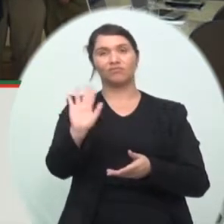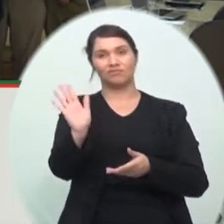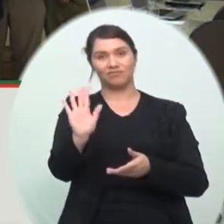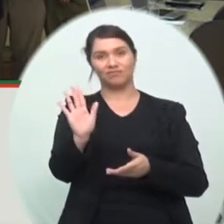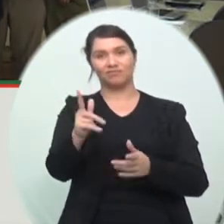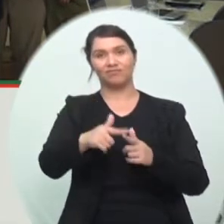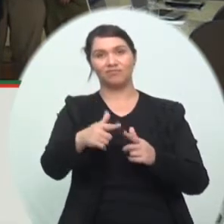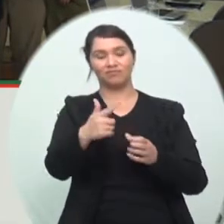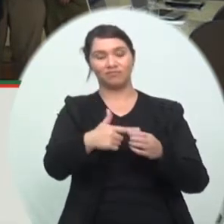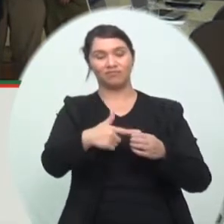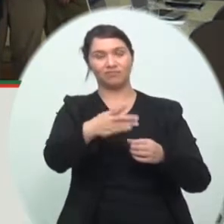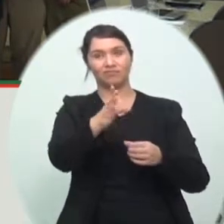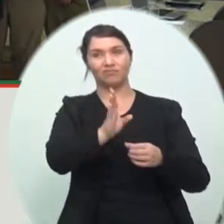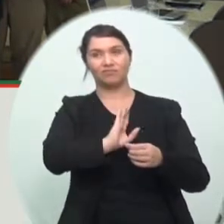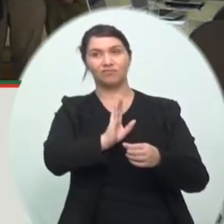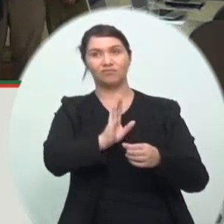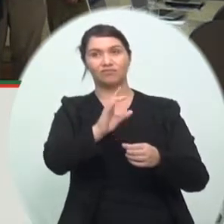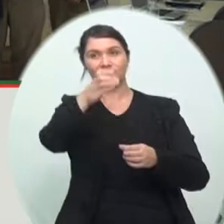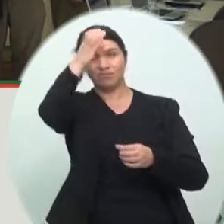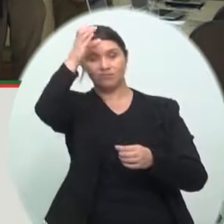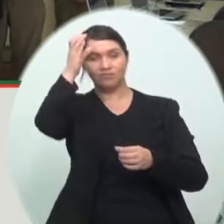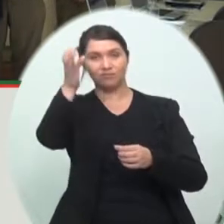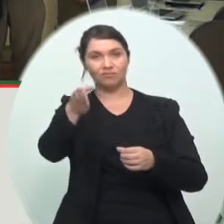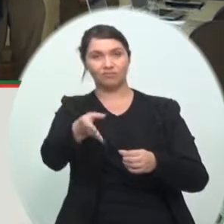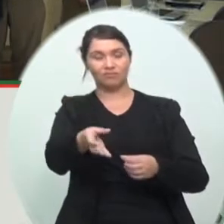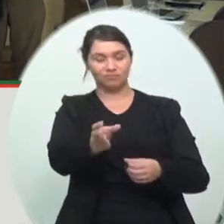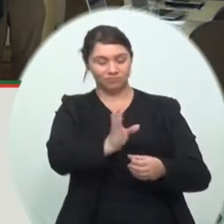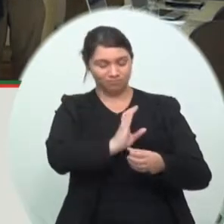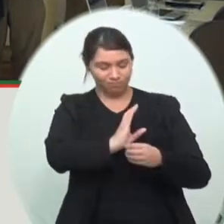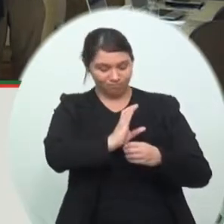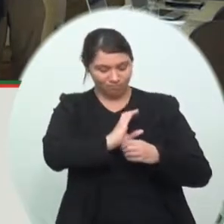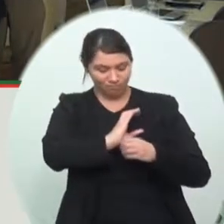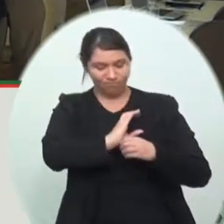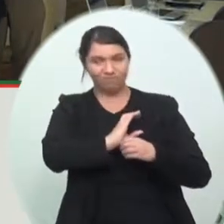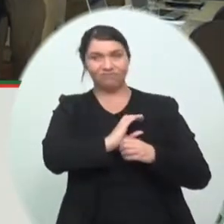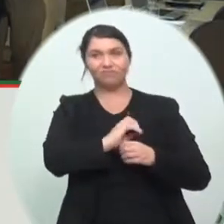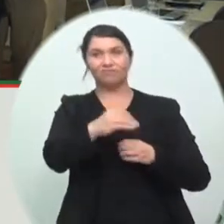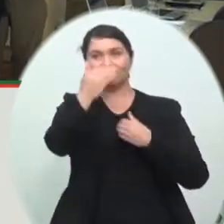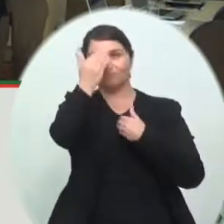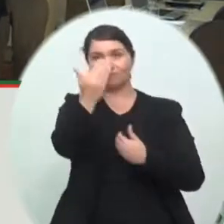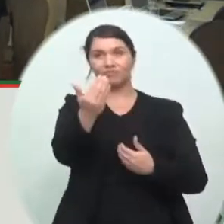do meu coração e, por isso, meu muito obrigado.